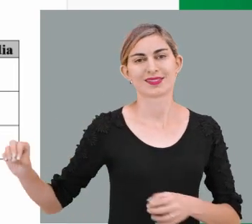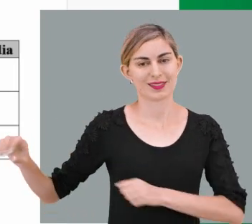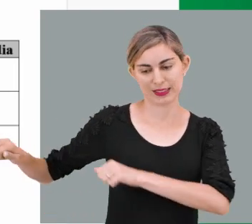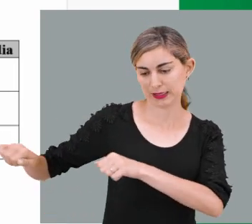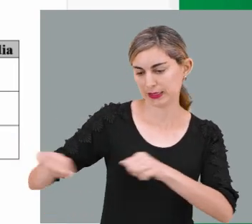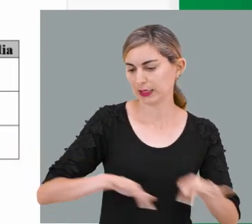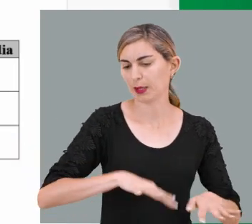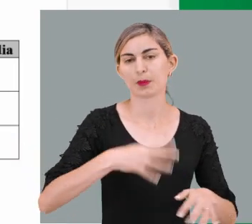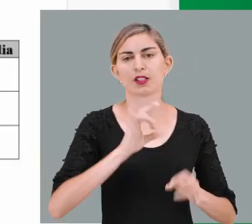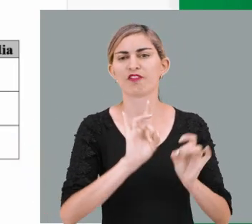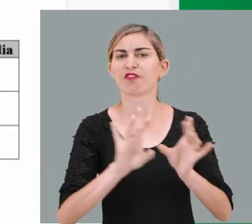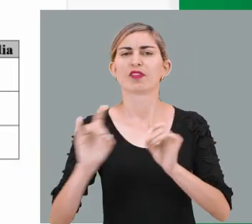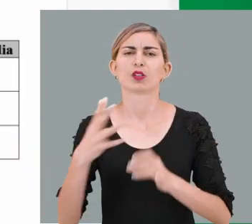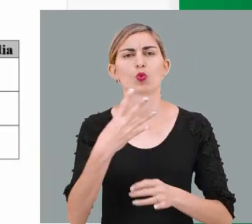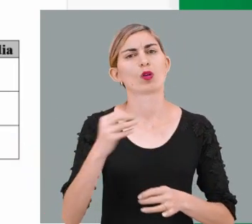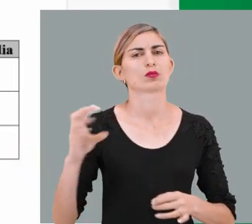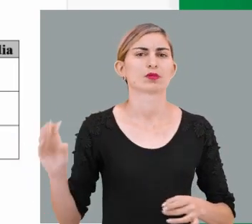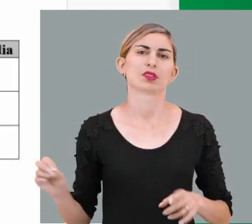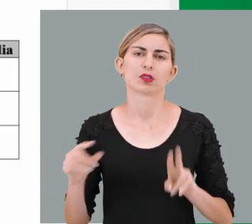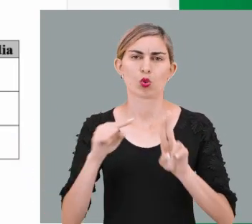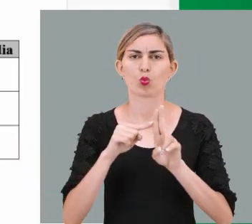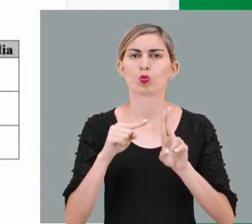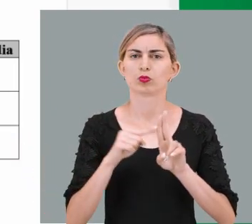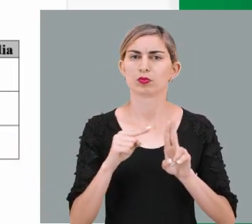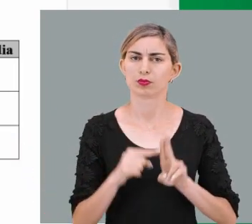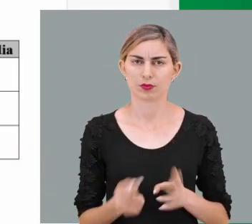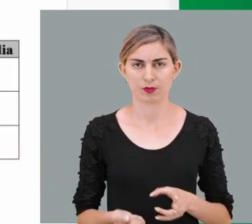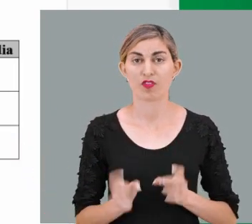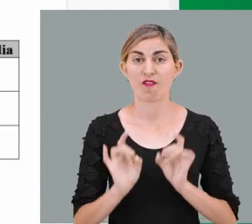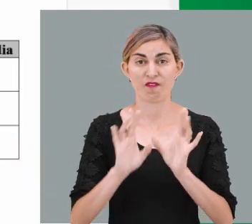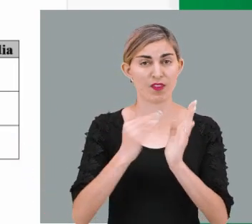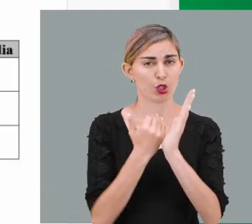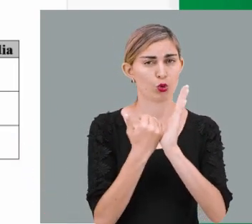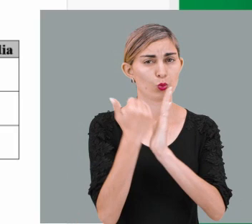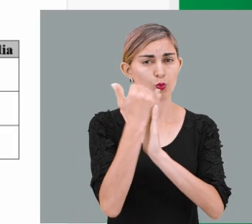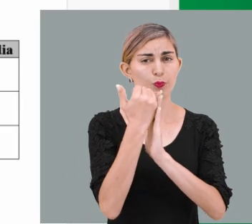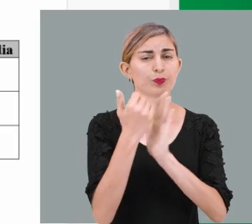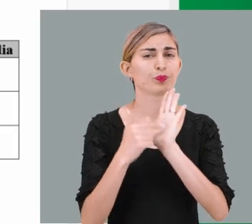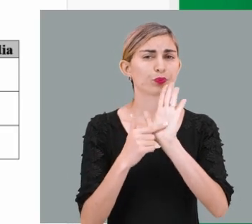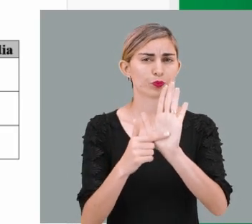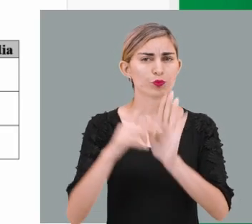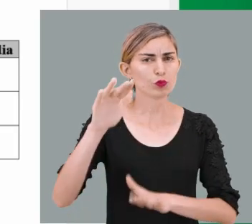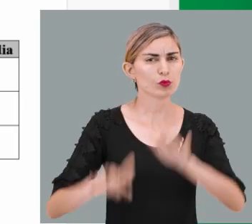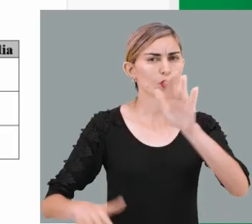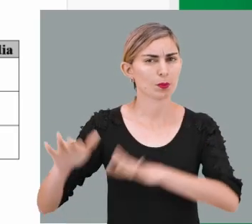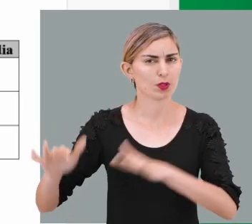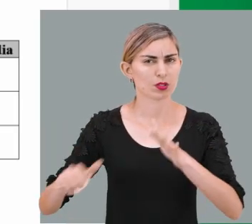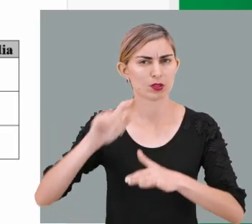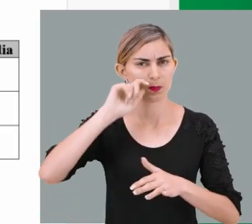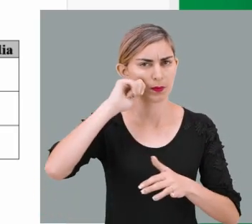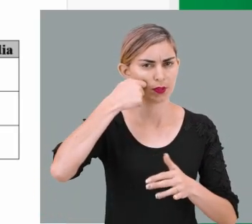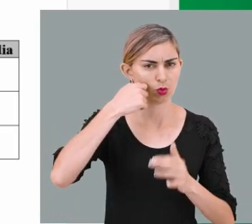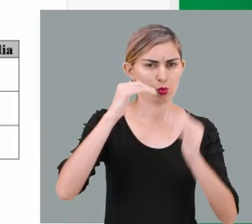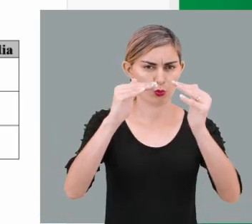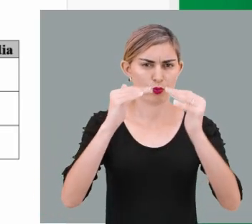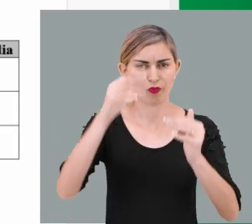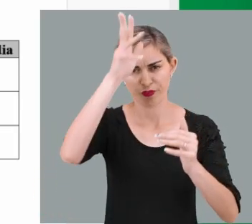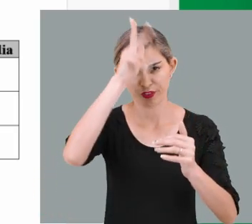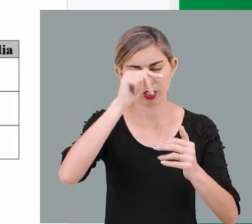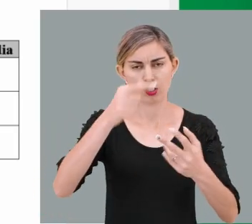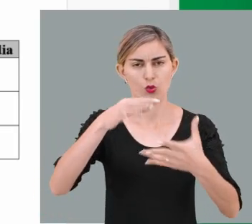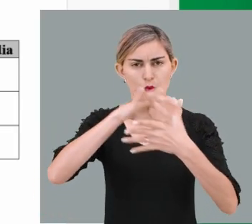venda semanal de 400 unidades. As vendas acima demonstram que a proporção da demanda dos sanduíches na